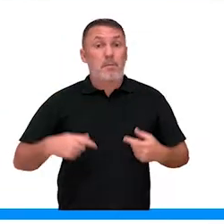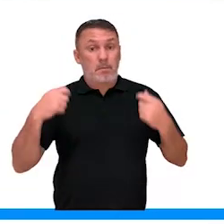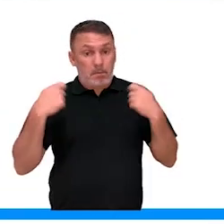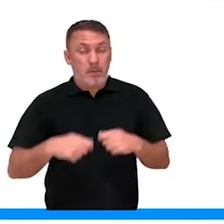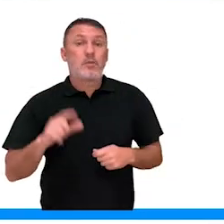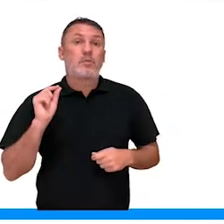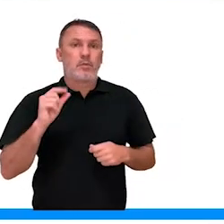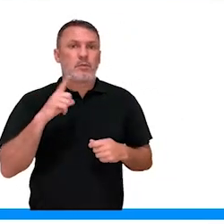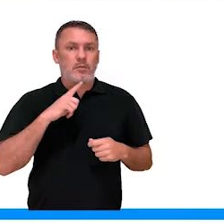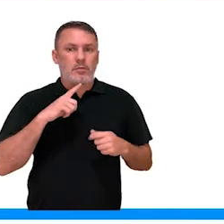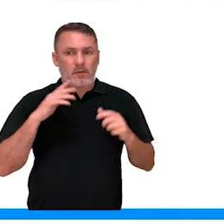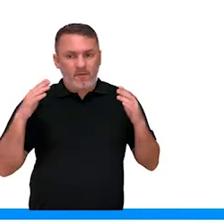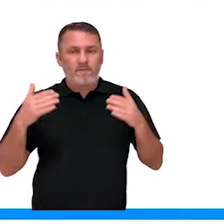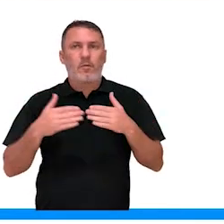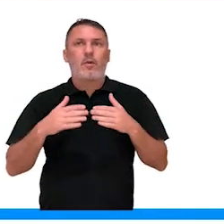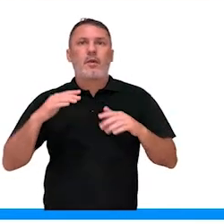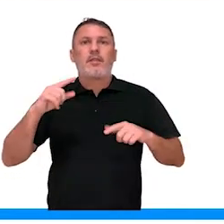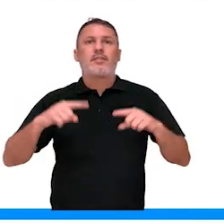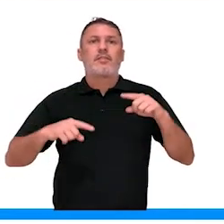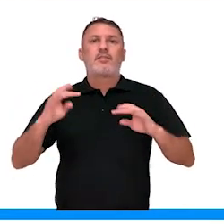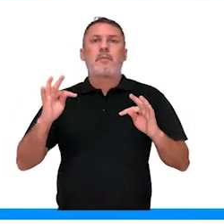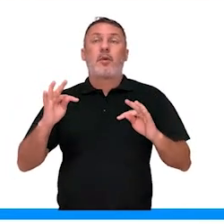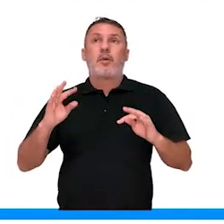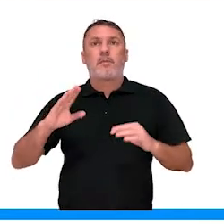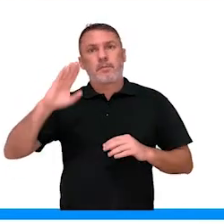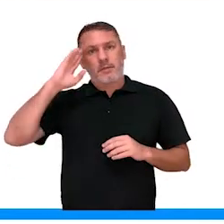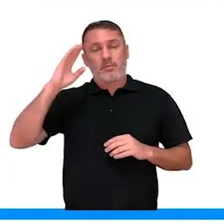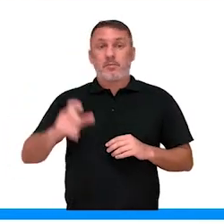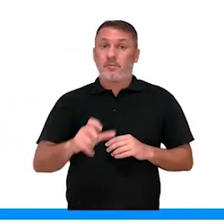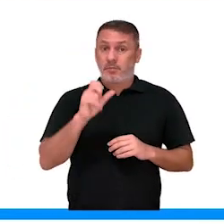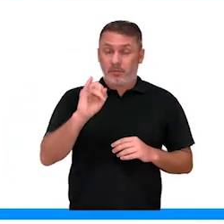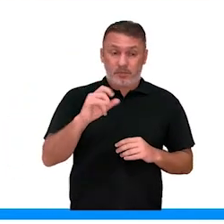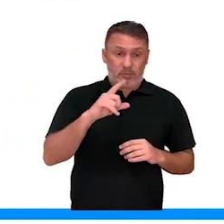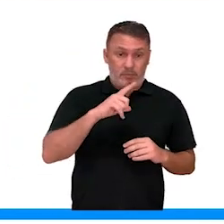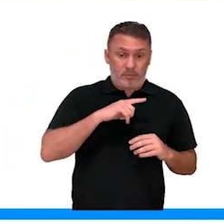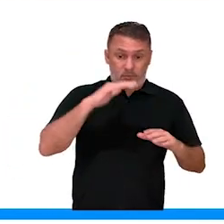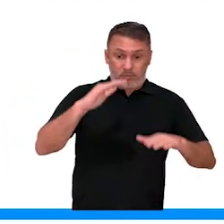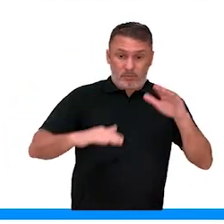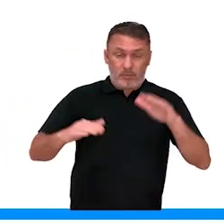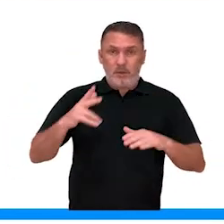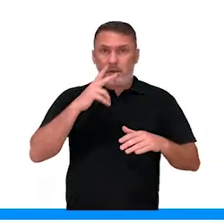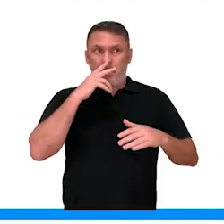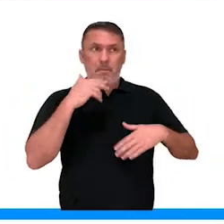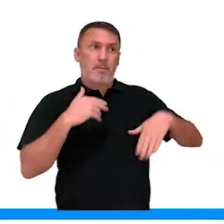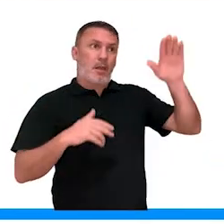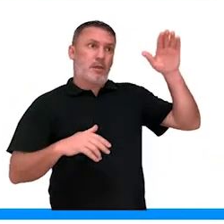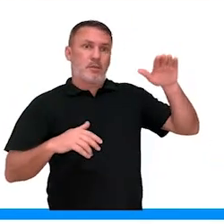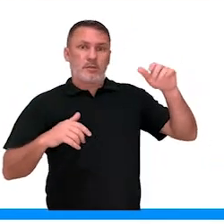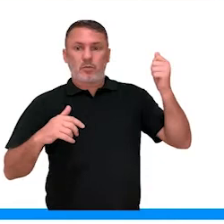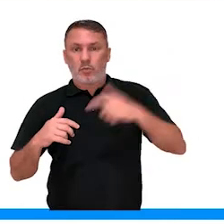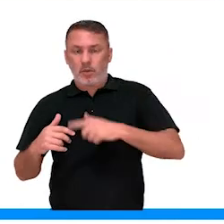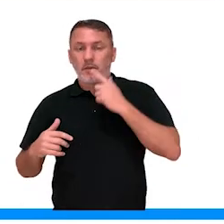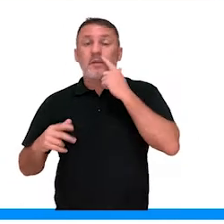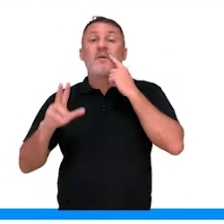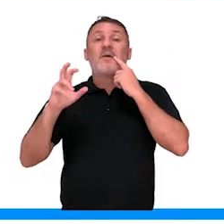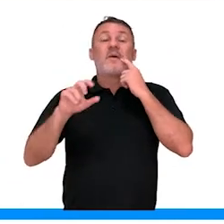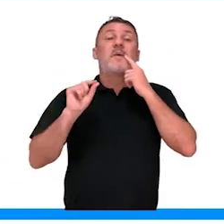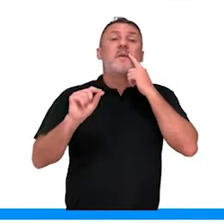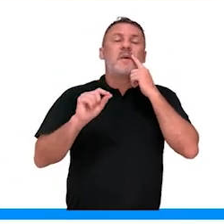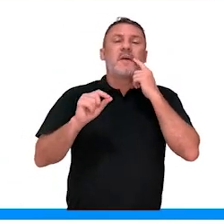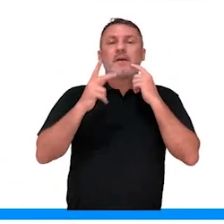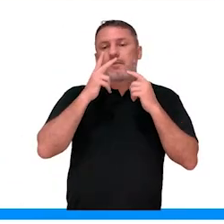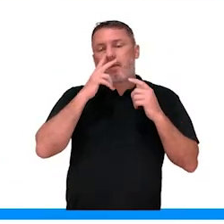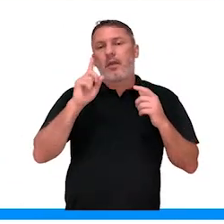precisa trabalhar dentro de uma temperatura ideal. Se essa temperatura ela fica muito acima, a gente fala que